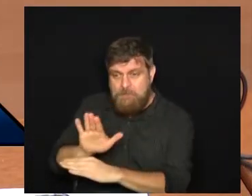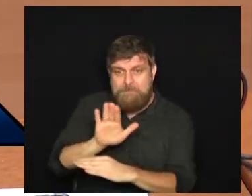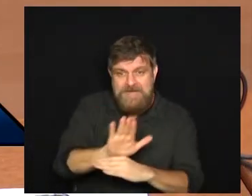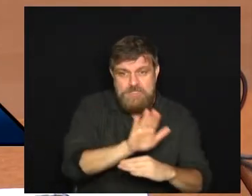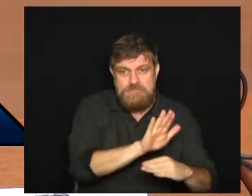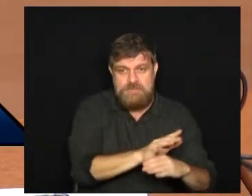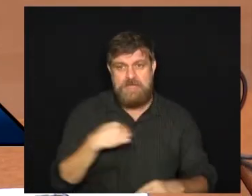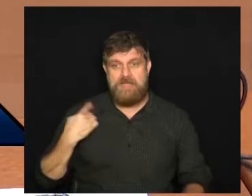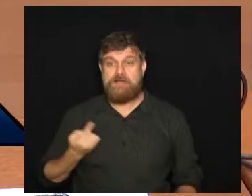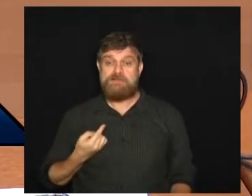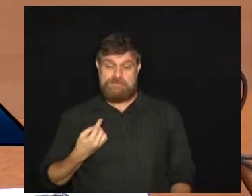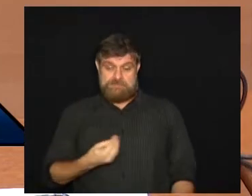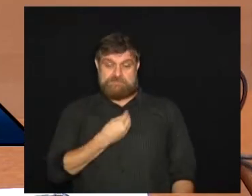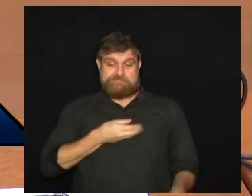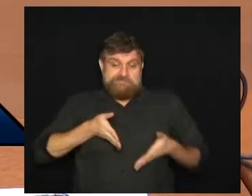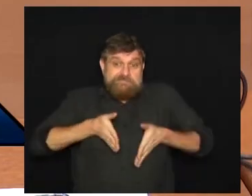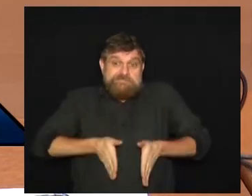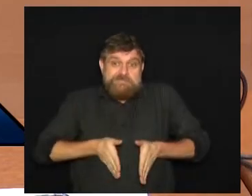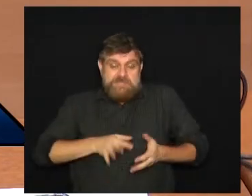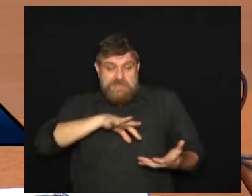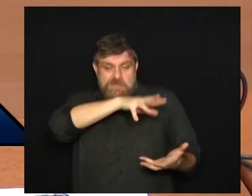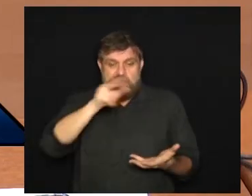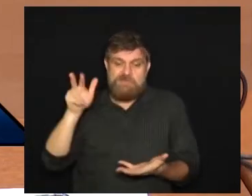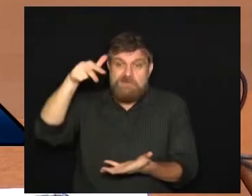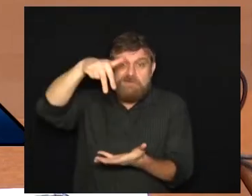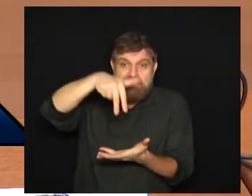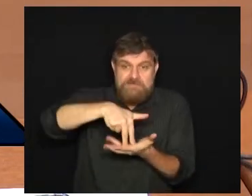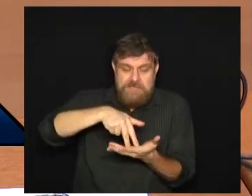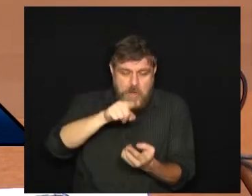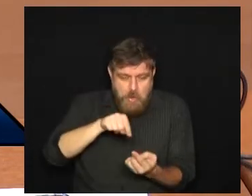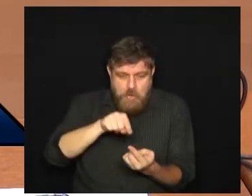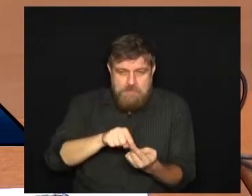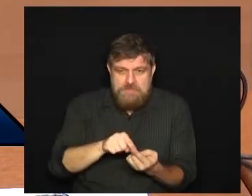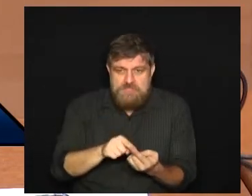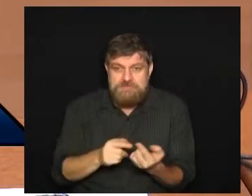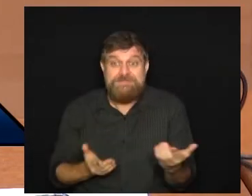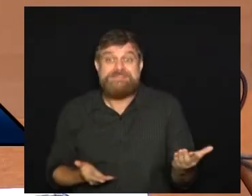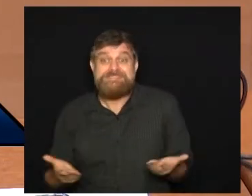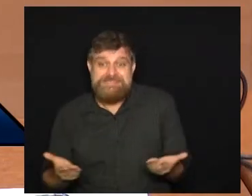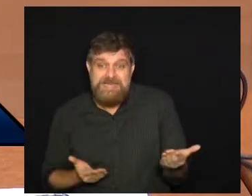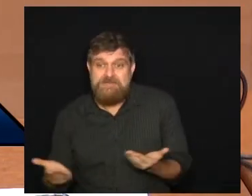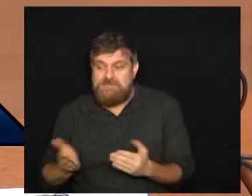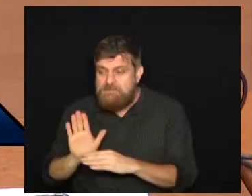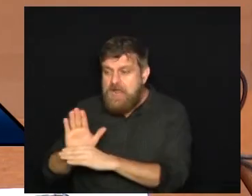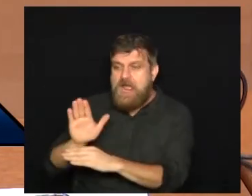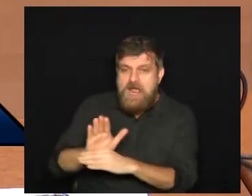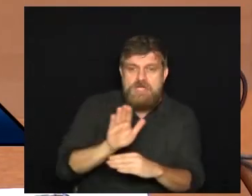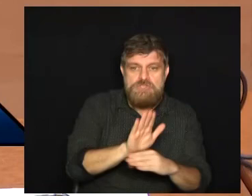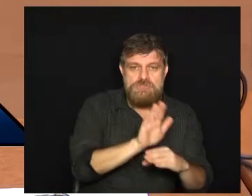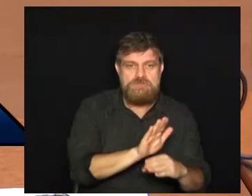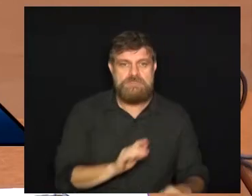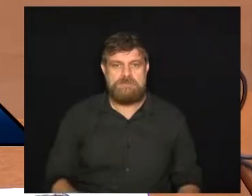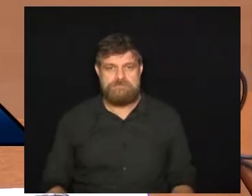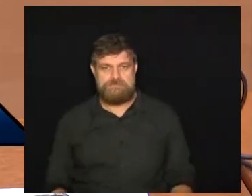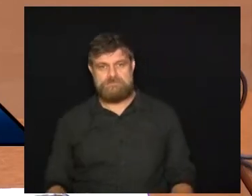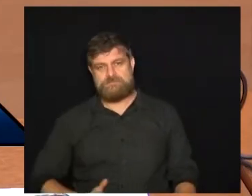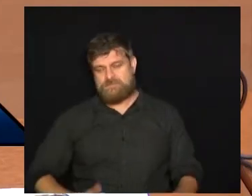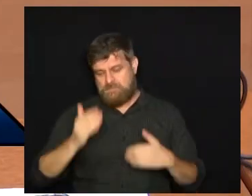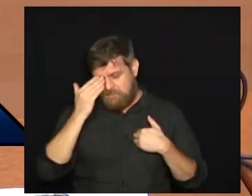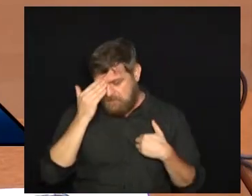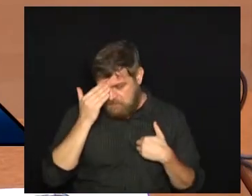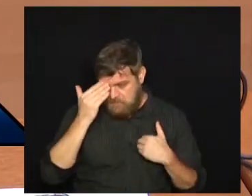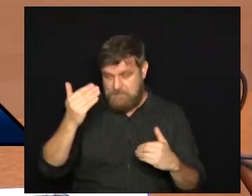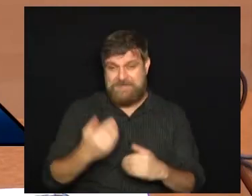veio nesse mundo aqui para servir, sem sombra de dúvida alguma, e somar as outras pessoas. Muito obrigado